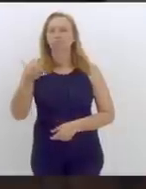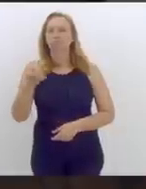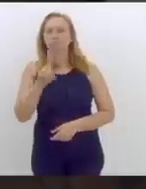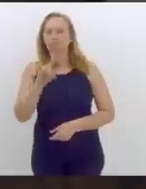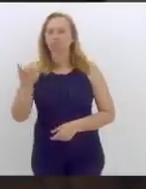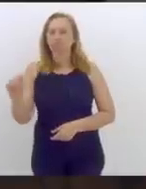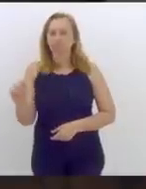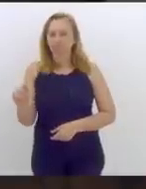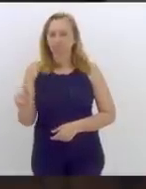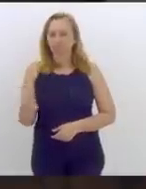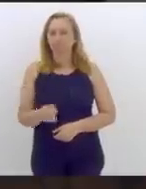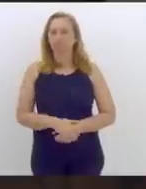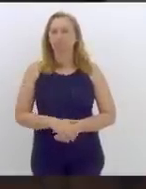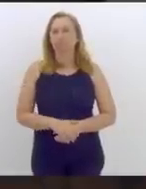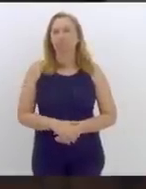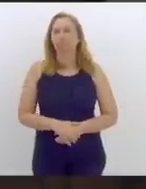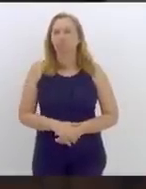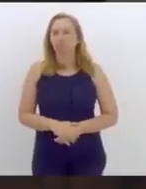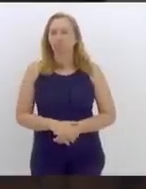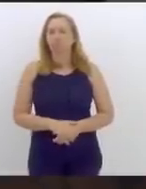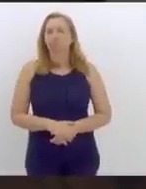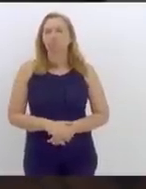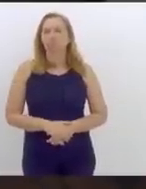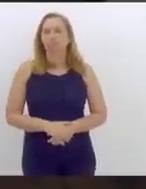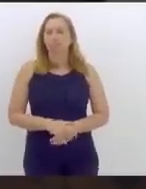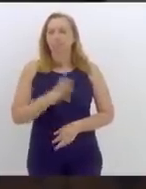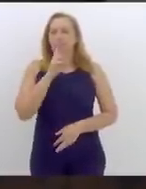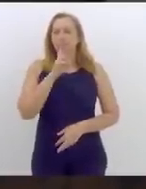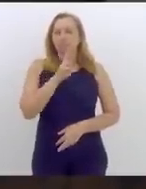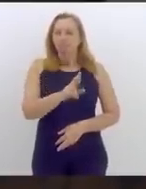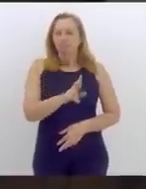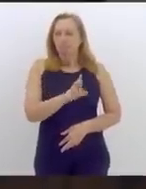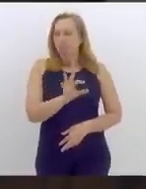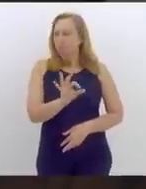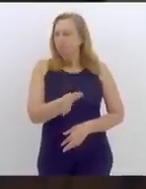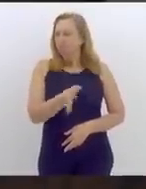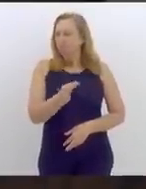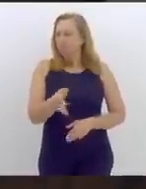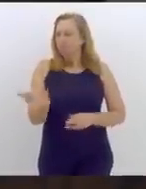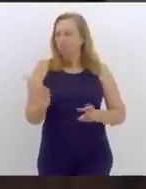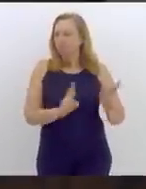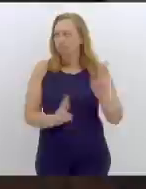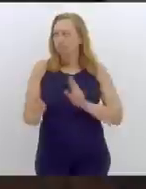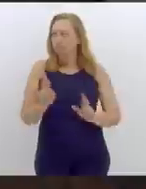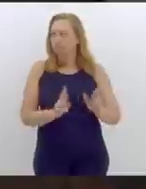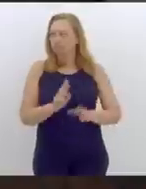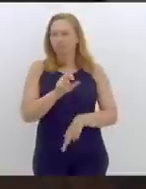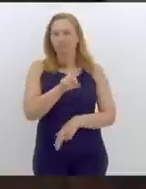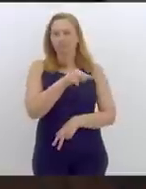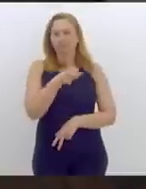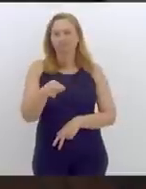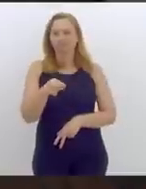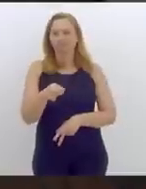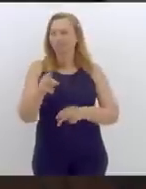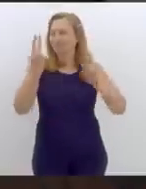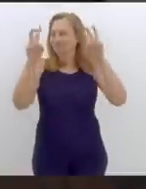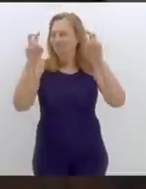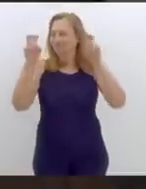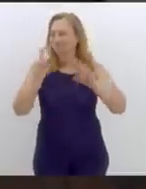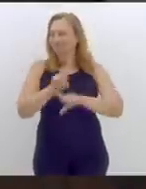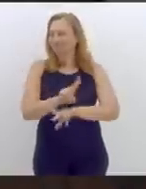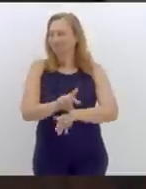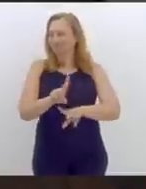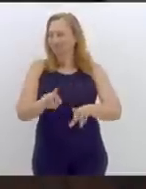para que pudesse nos trazer uma resposta com relação aos excluídos os temas são diversos